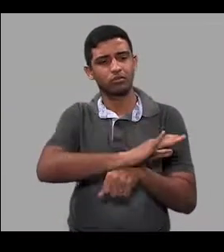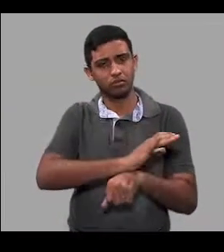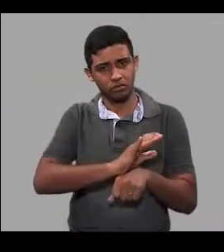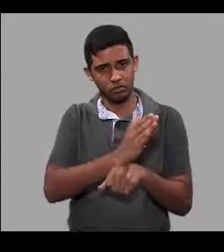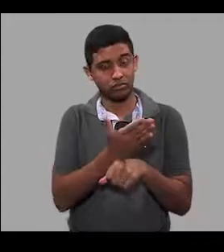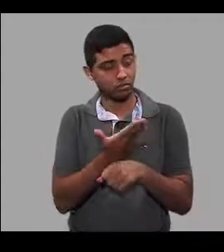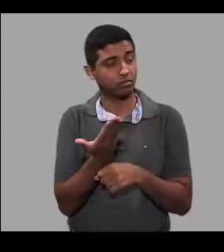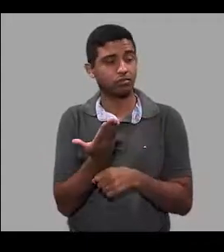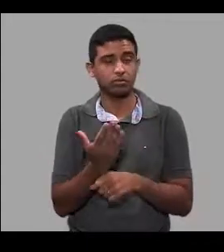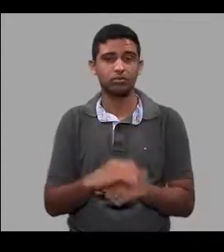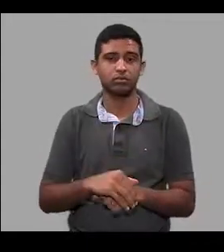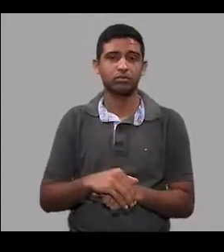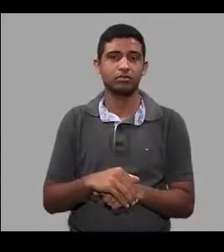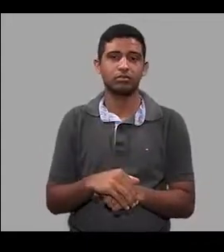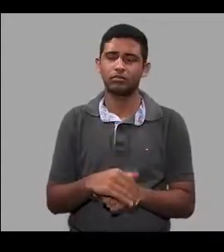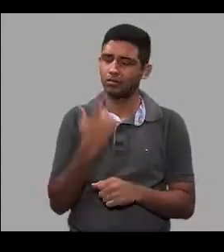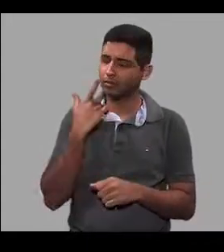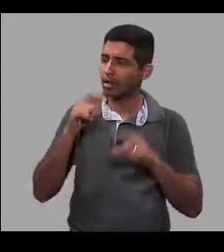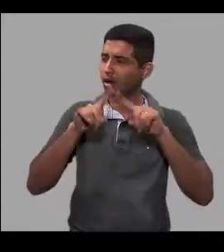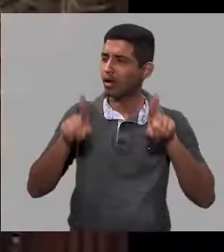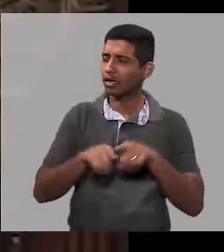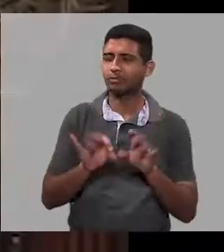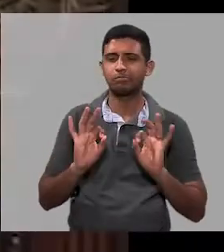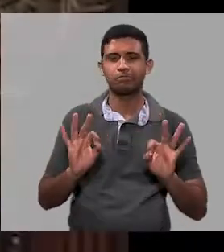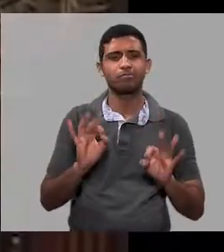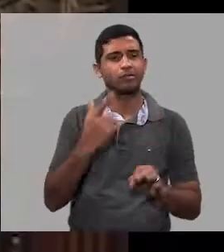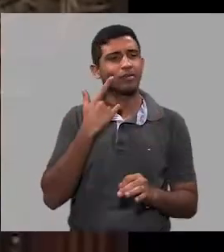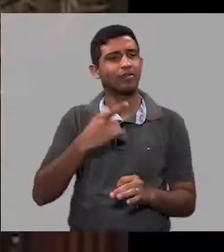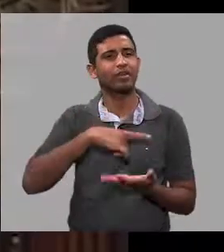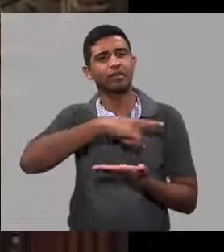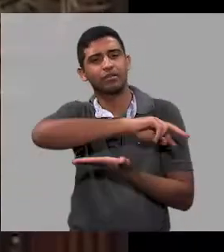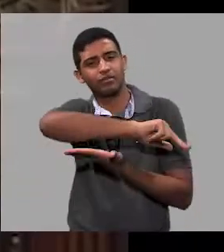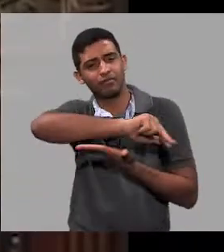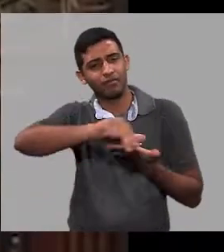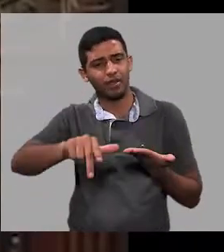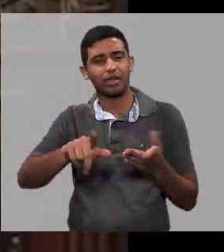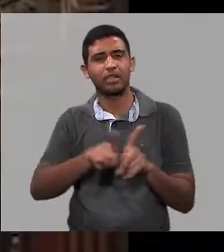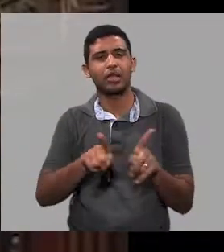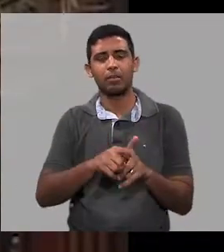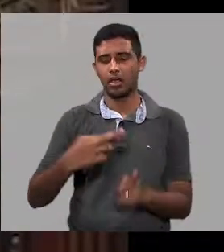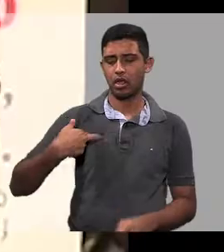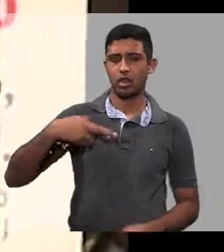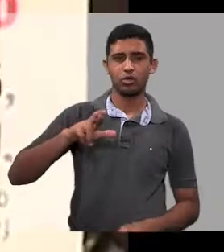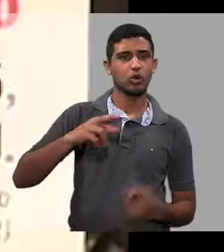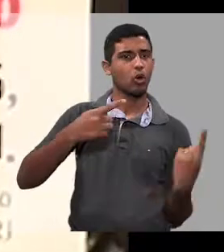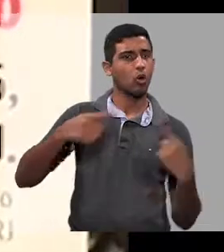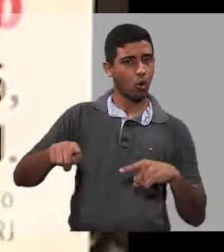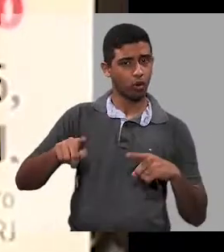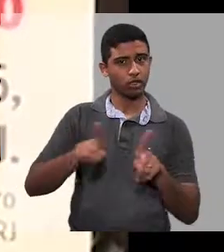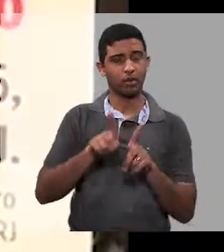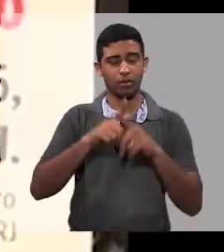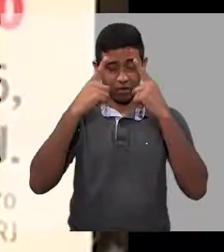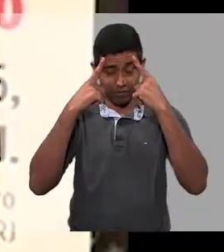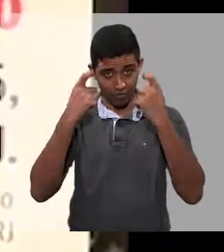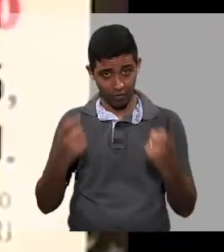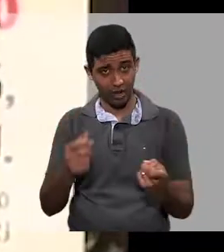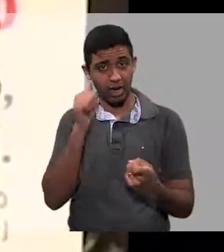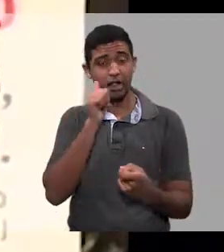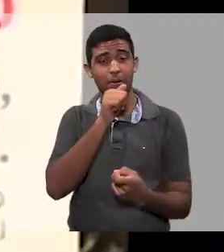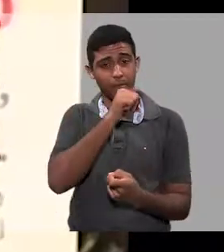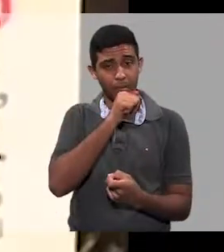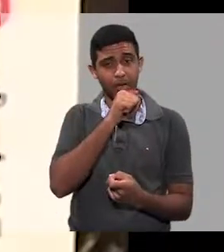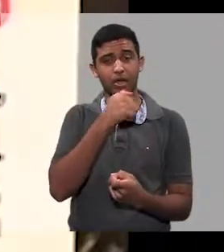bem. Excelente quadro. E proposições quanto à intolerância religiosa, à violência materna,